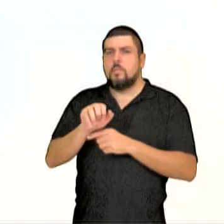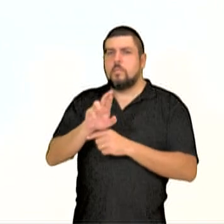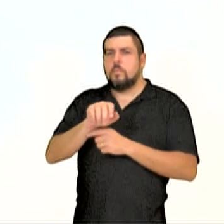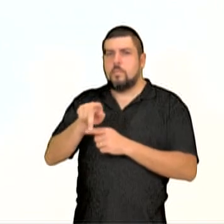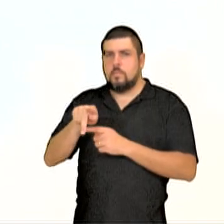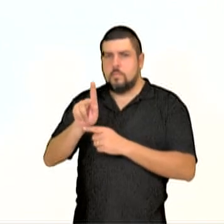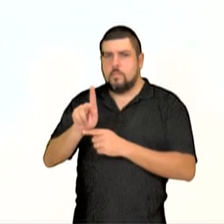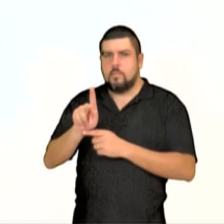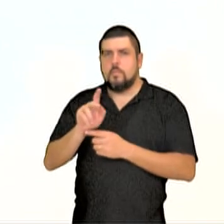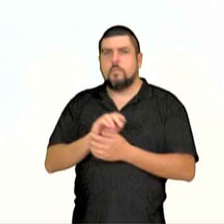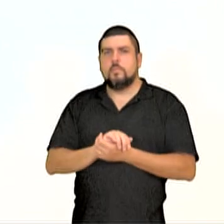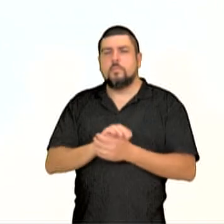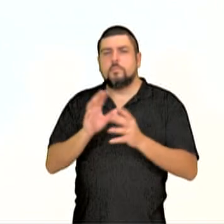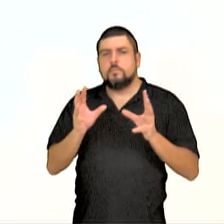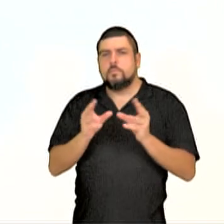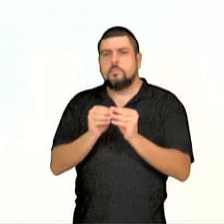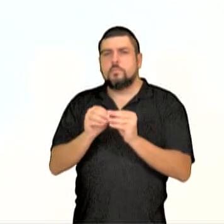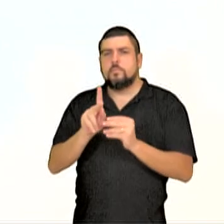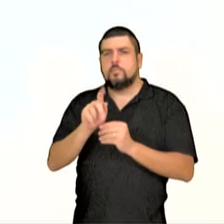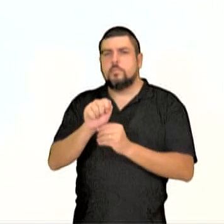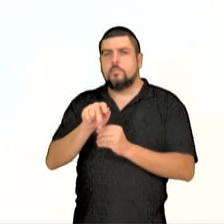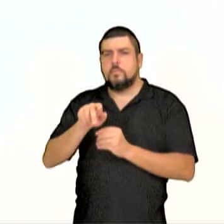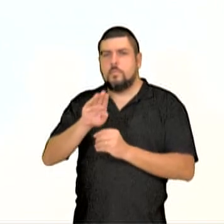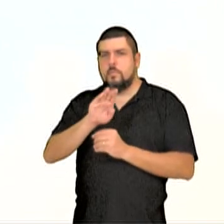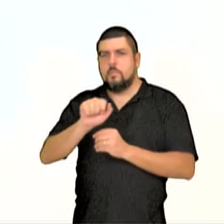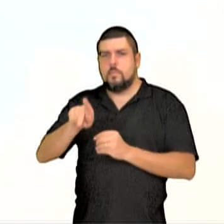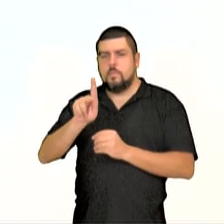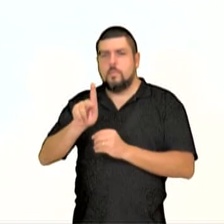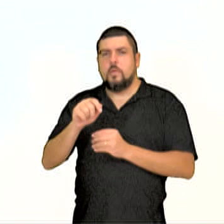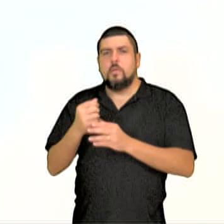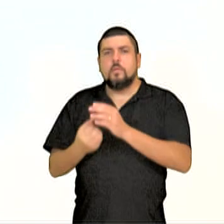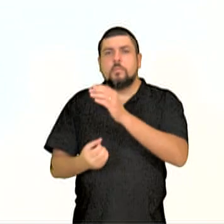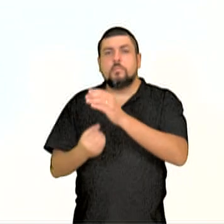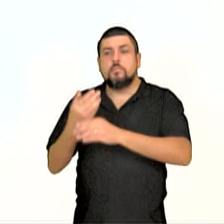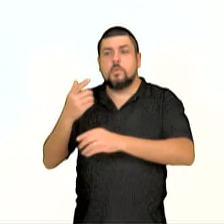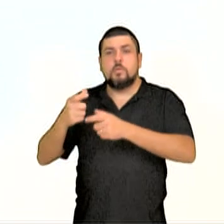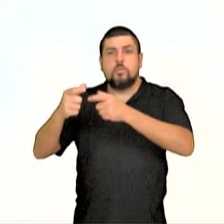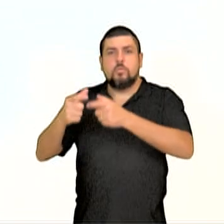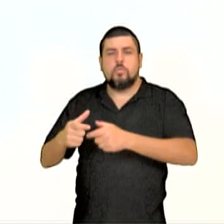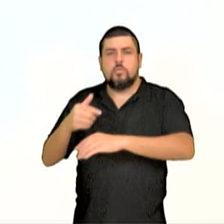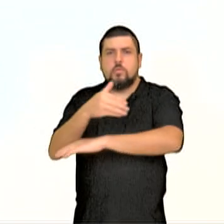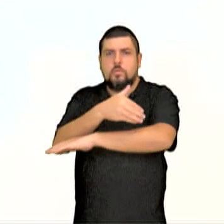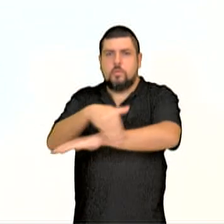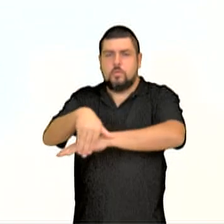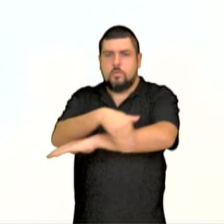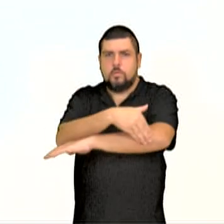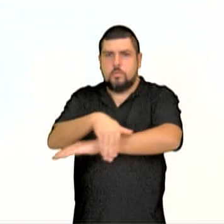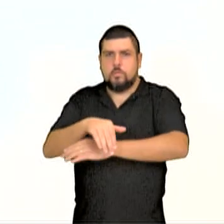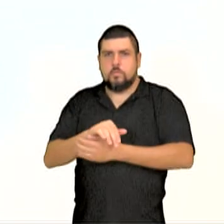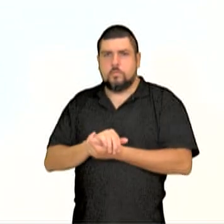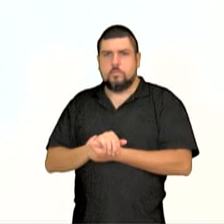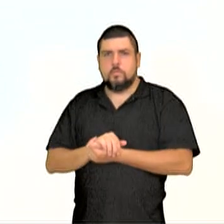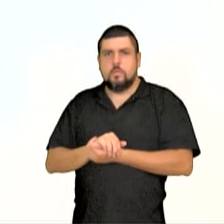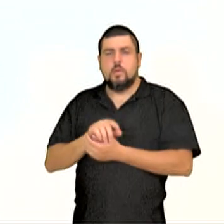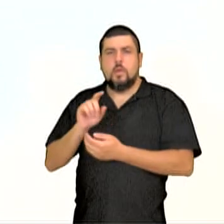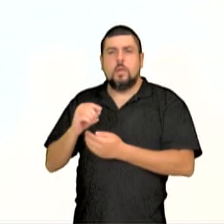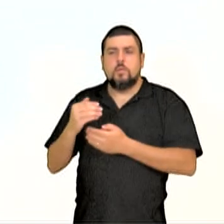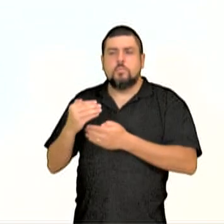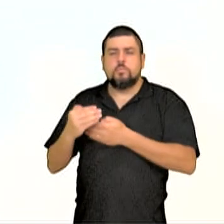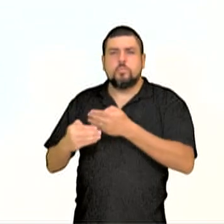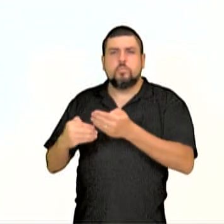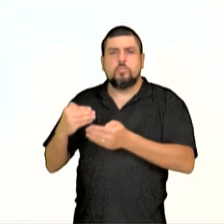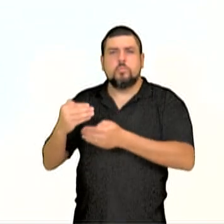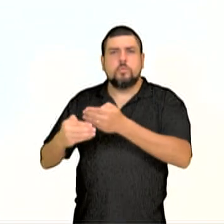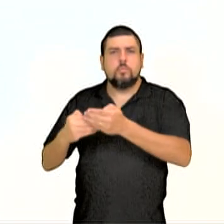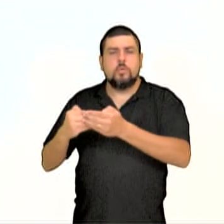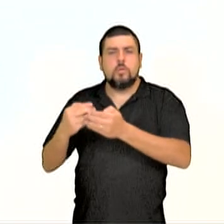pode chamar isso aqui tudo de breaking, foi criado exatamente nas ruas. E esses movimentos, né, deram origem à cultura hip